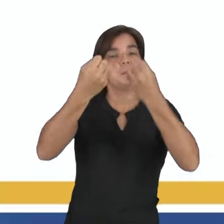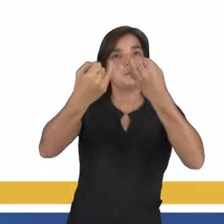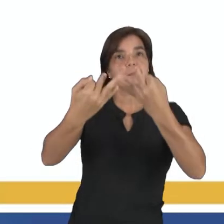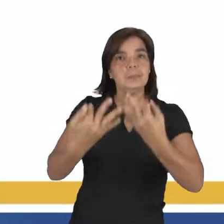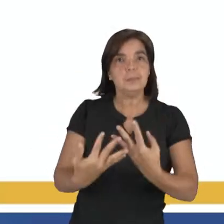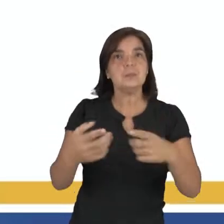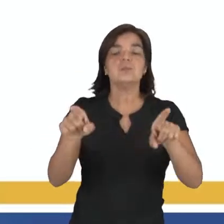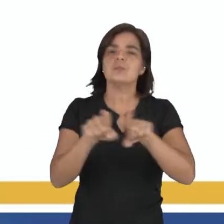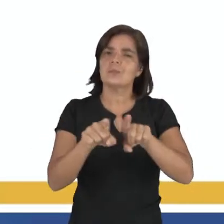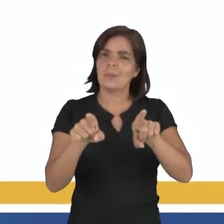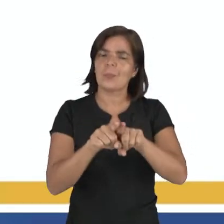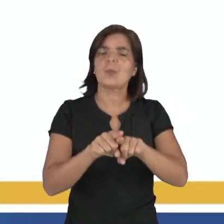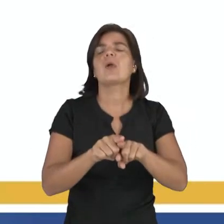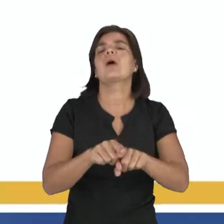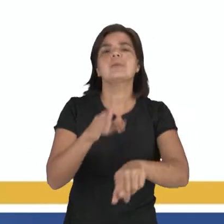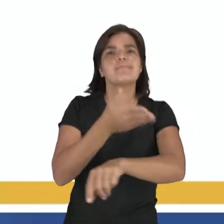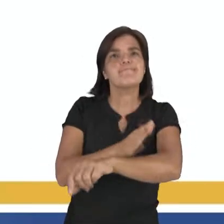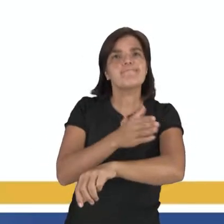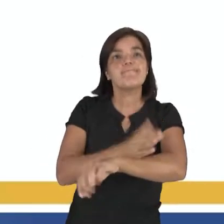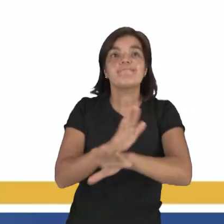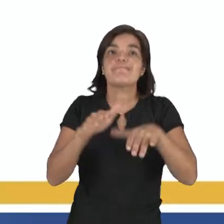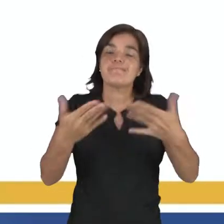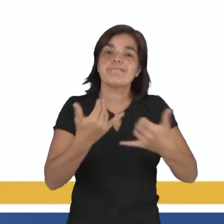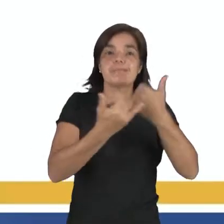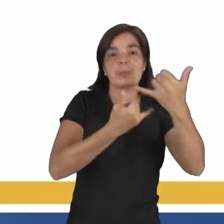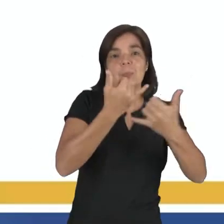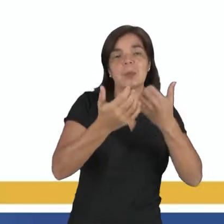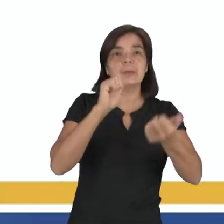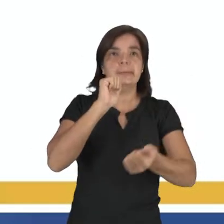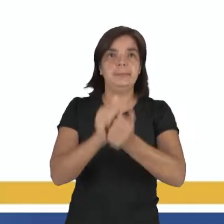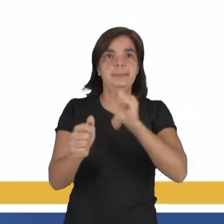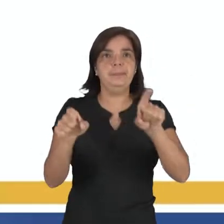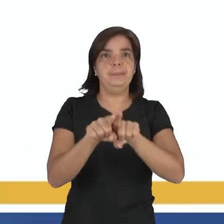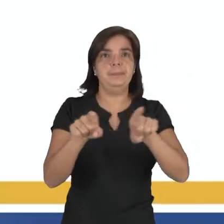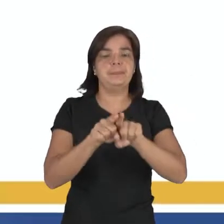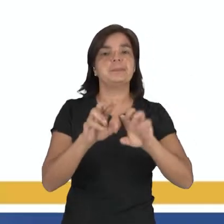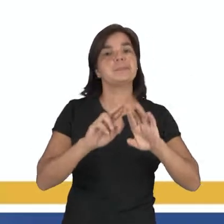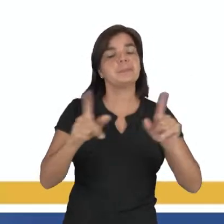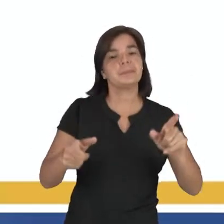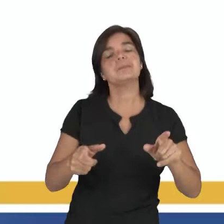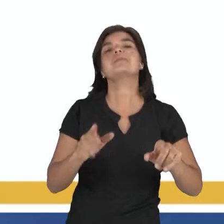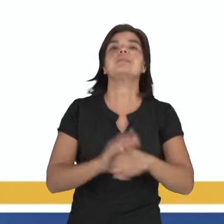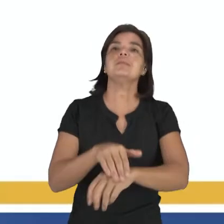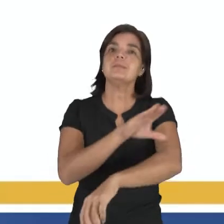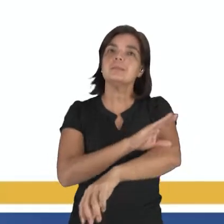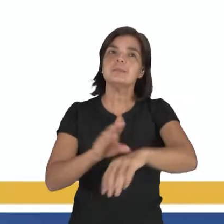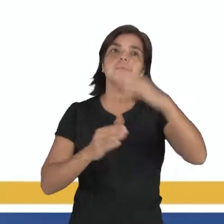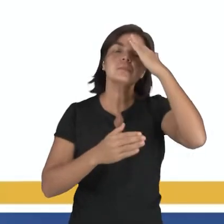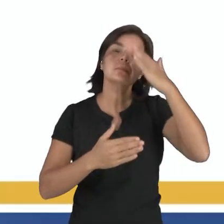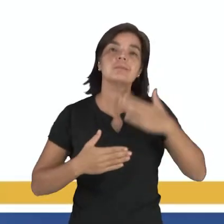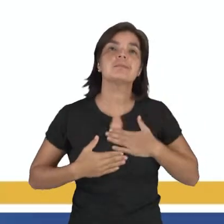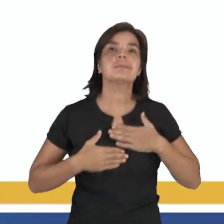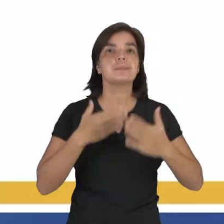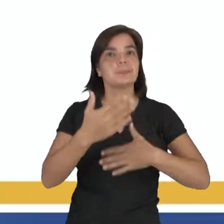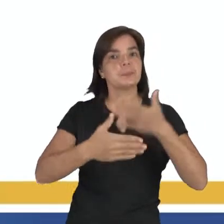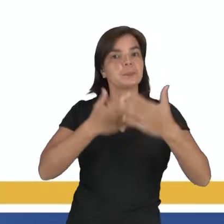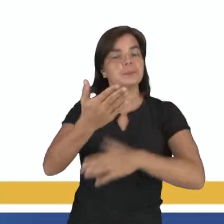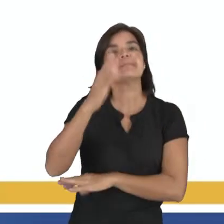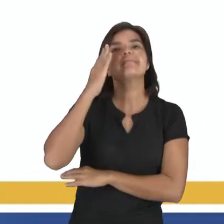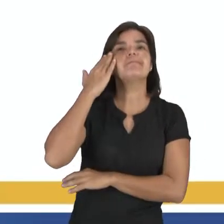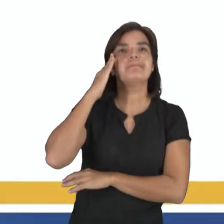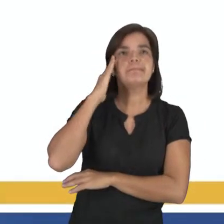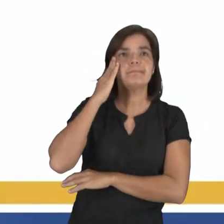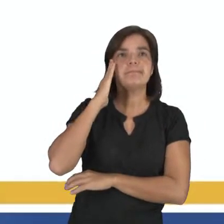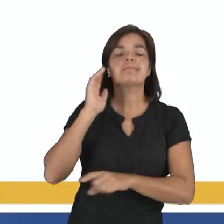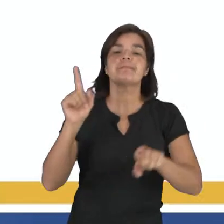designarmos as mesmas atividades. Contudo, o jogo e o esporte são fenômenos diferentes da cultura corporal. Para avançarmos na